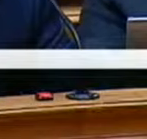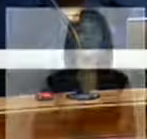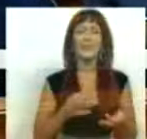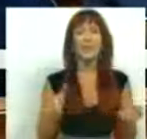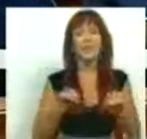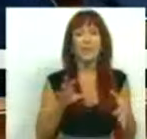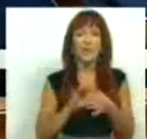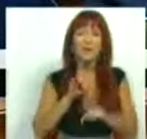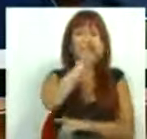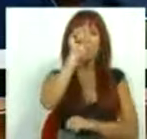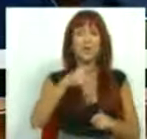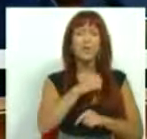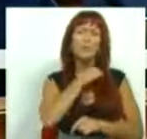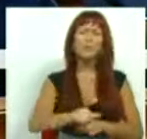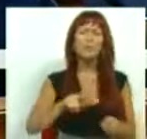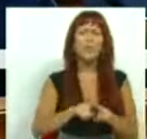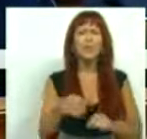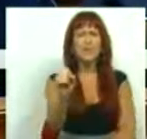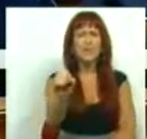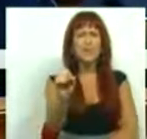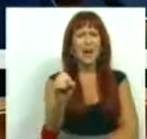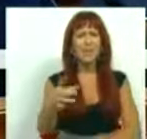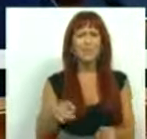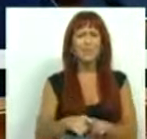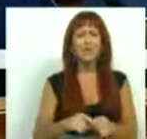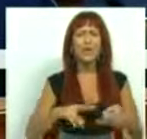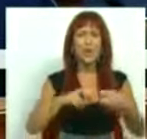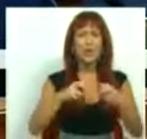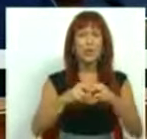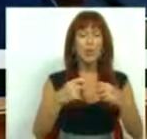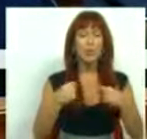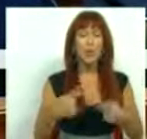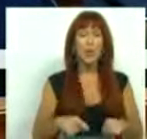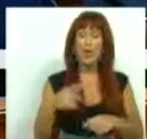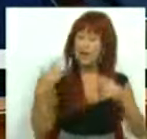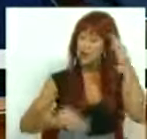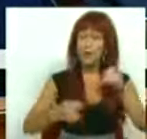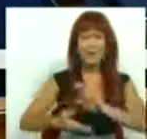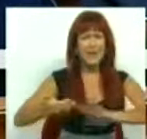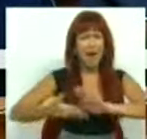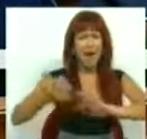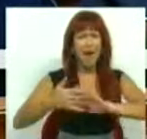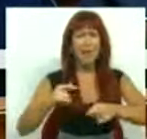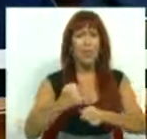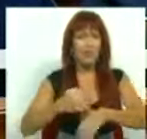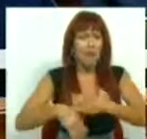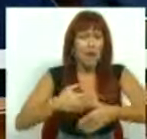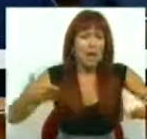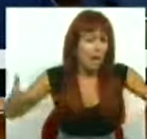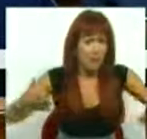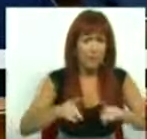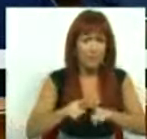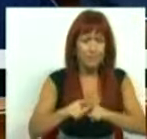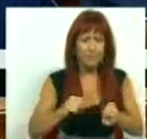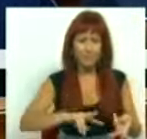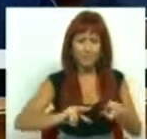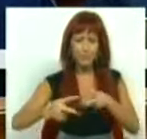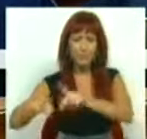mais relativamente à questão do licenciamento zero, do problema de termos uma justiça mais célere e eficaz e também